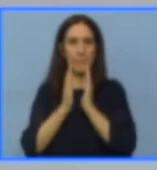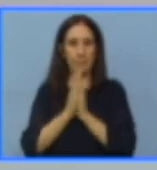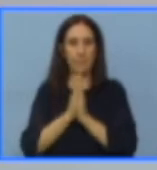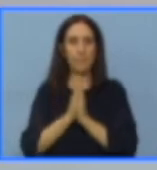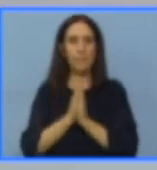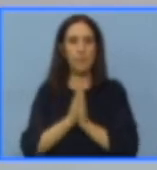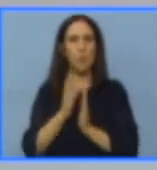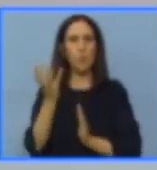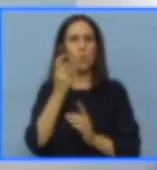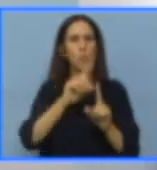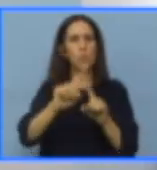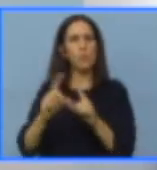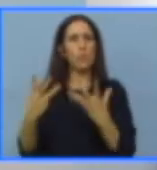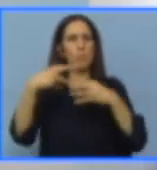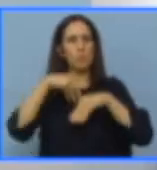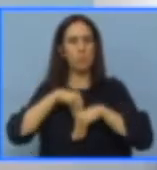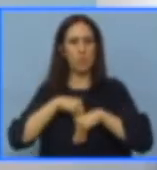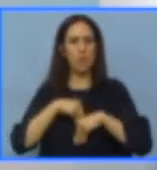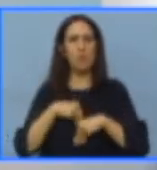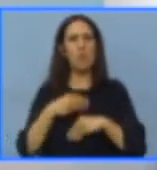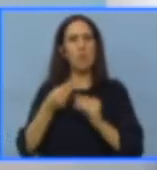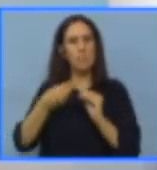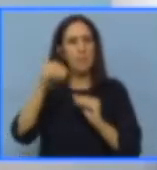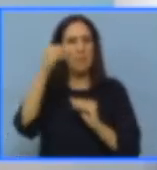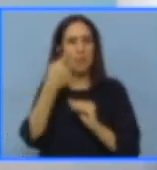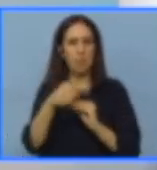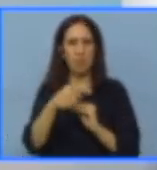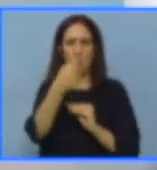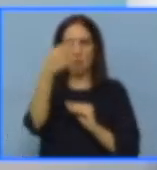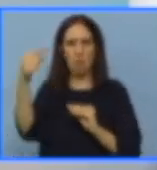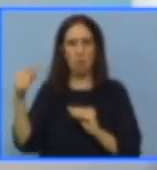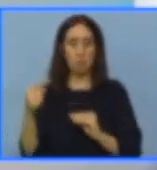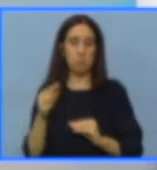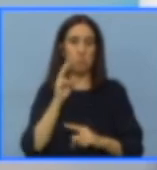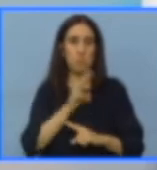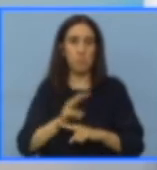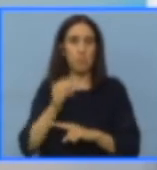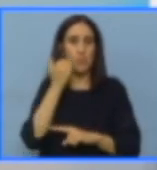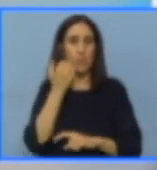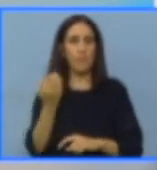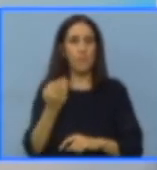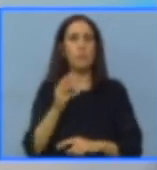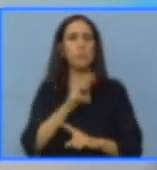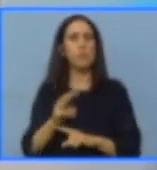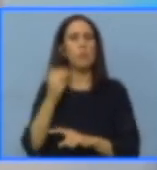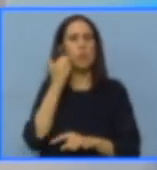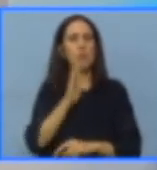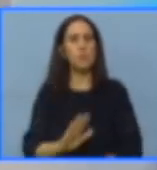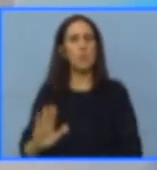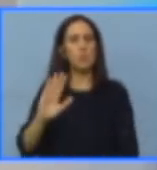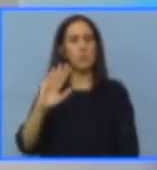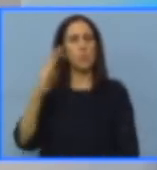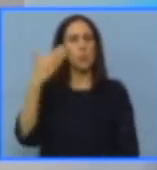importada por outras culturas e trabalhada por elas próprias. O museu tem, naturalmente, como primeiro Museu Nacional, as coleções